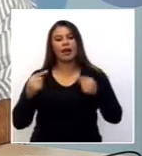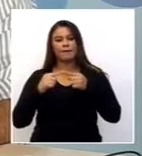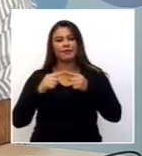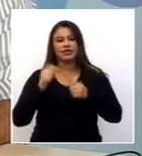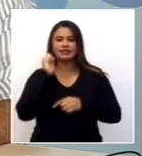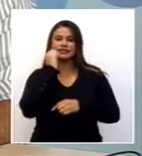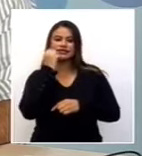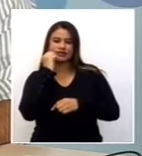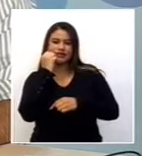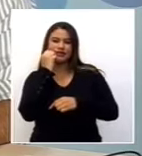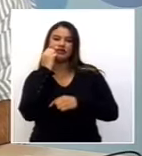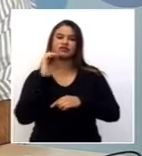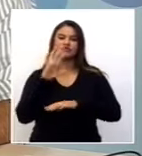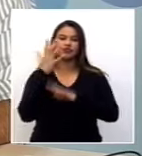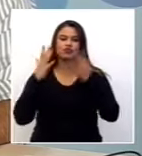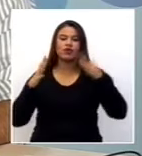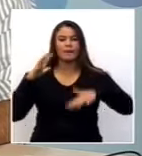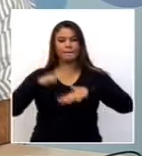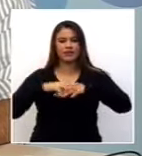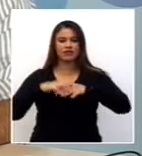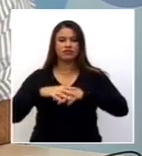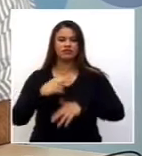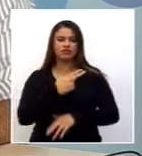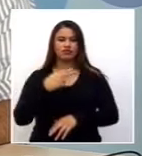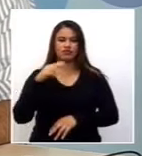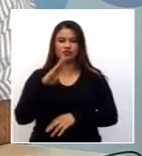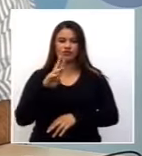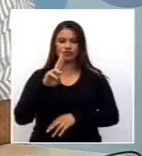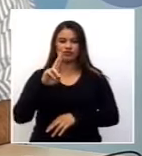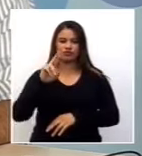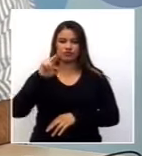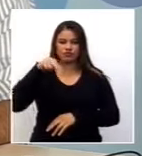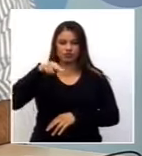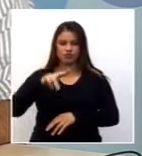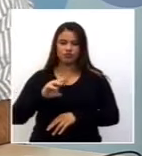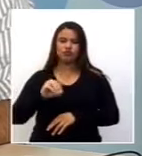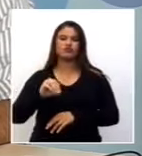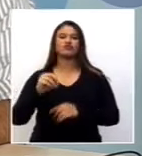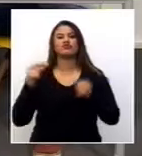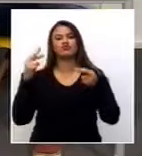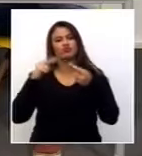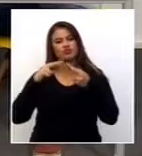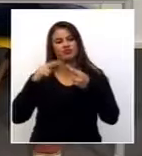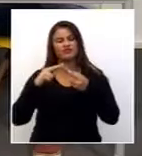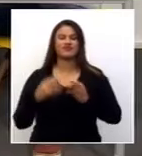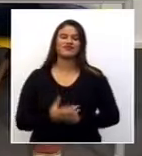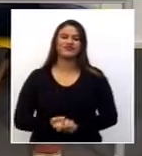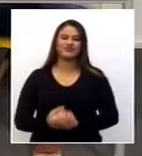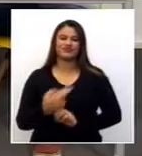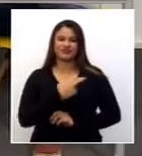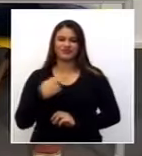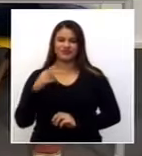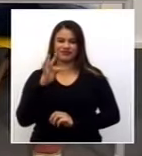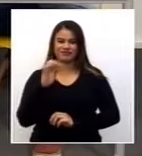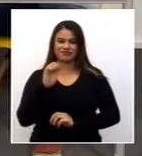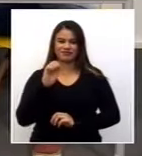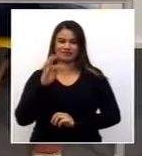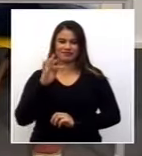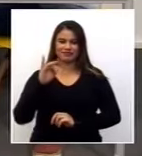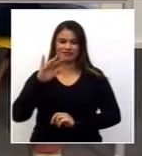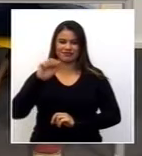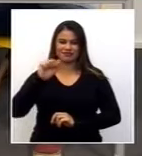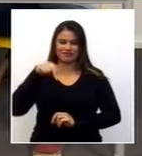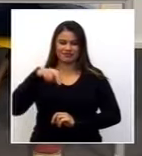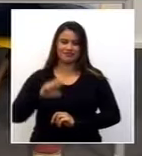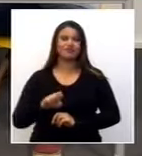Meu nome é Bruno, professor da rede, assim como vocês. Eu sou a Tatiane, também professora da rede, da